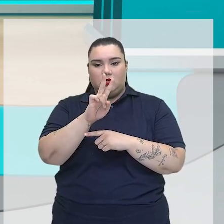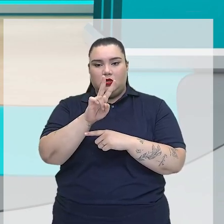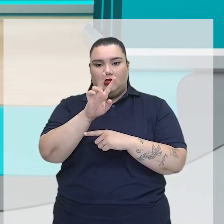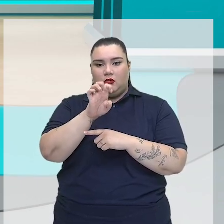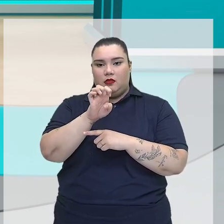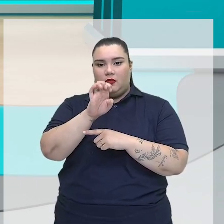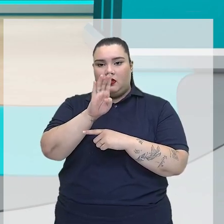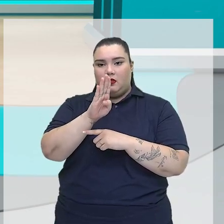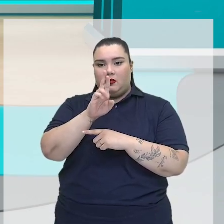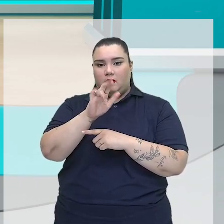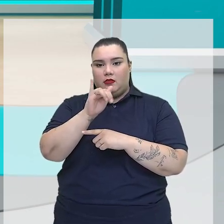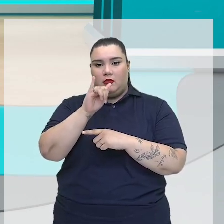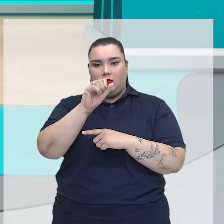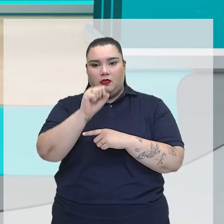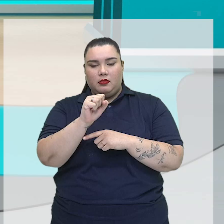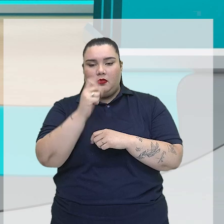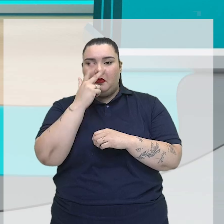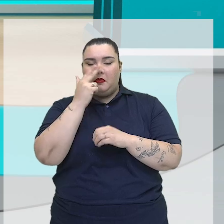fosse assim,